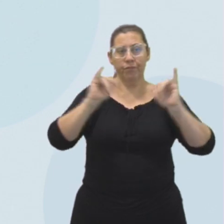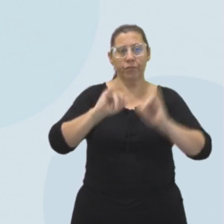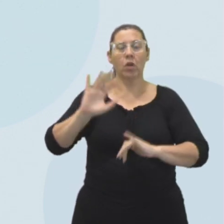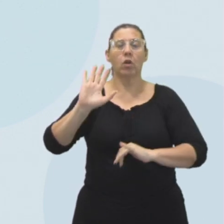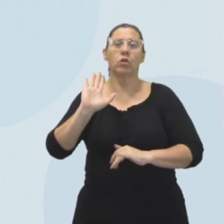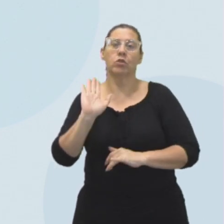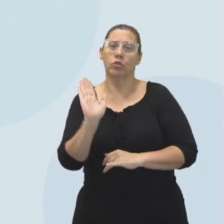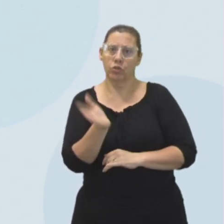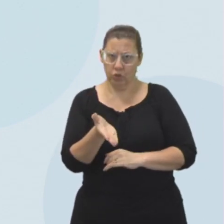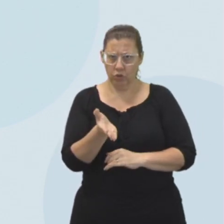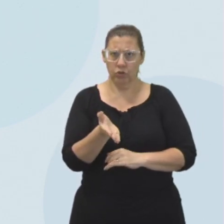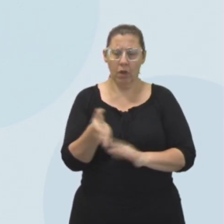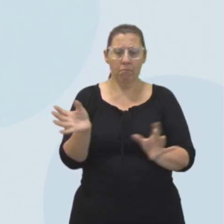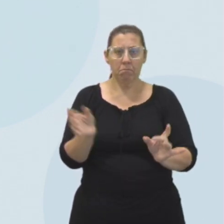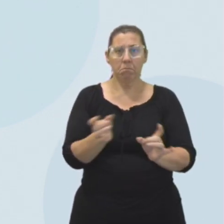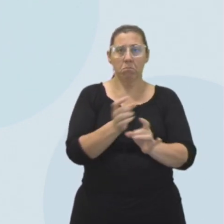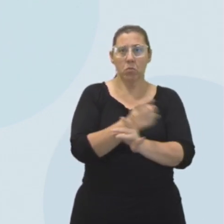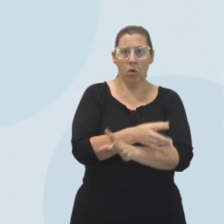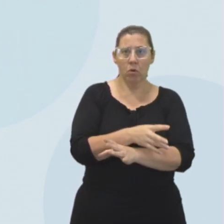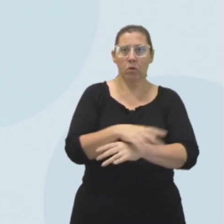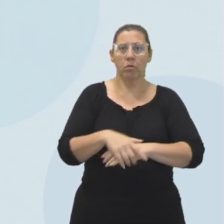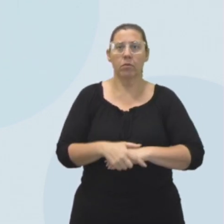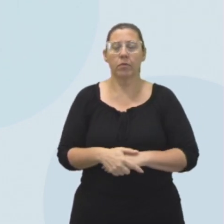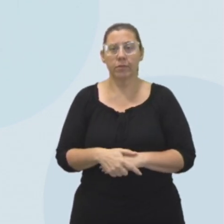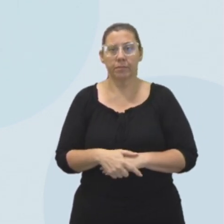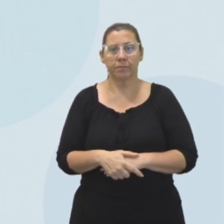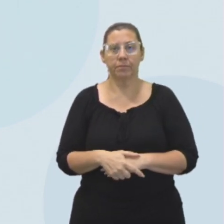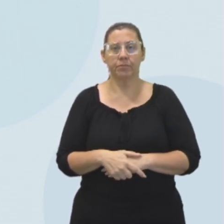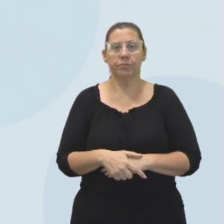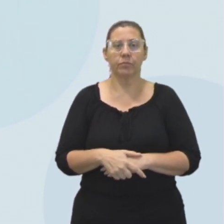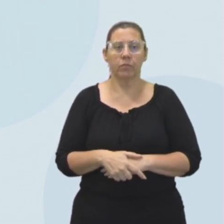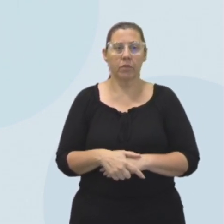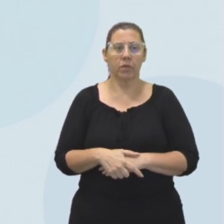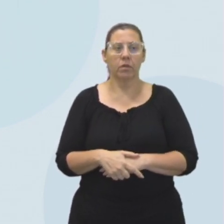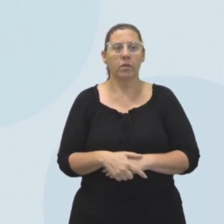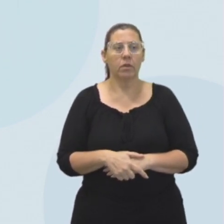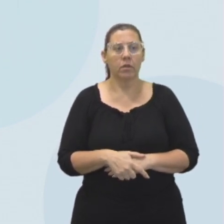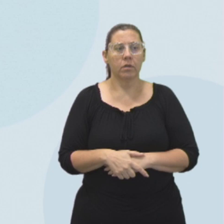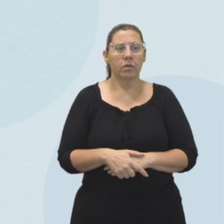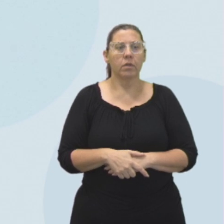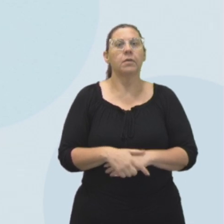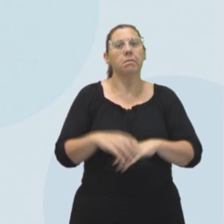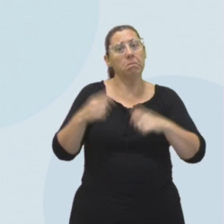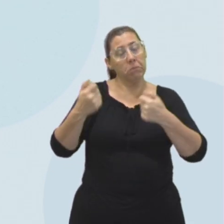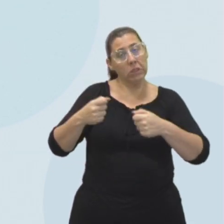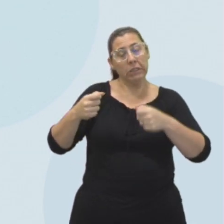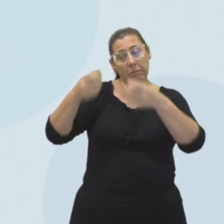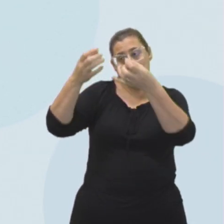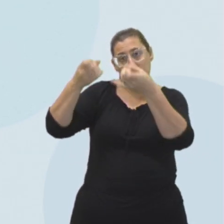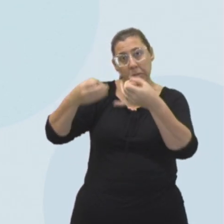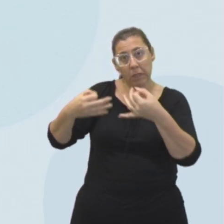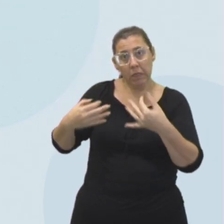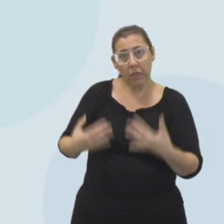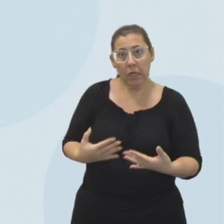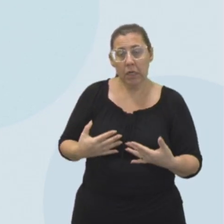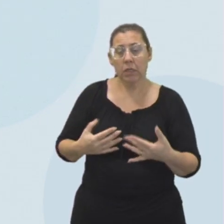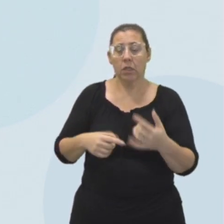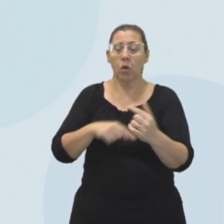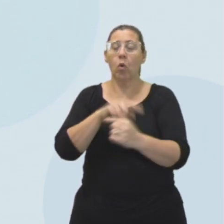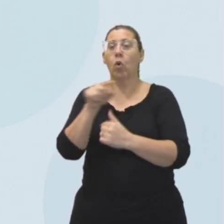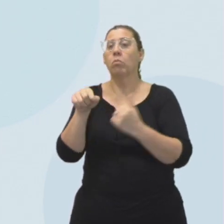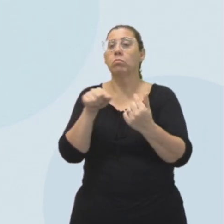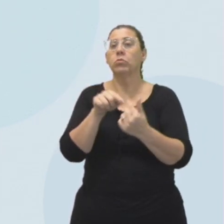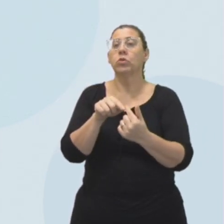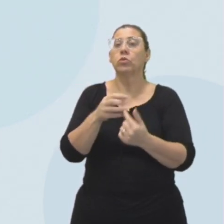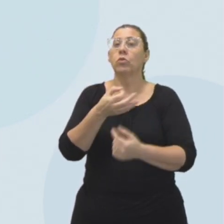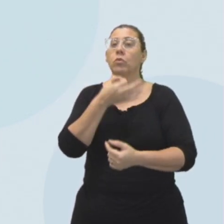estar especificada. Nessa narrativa digital, precisa estar especificado o ponto de vista de